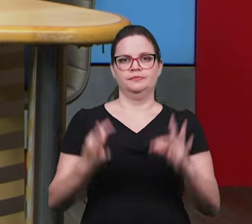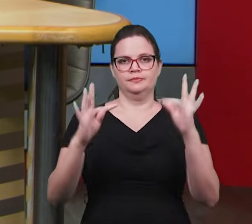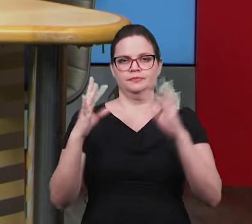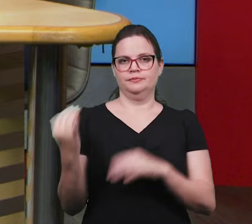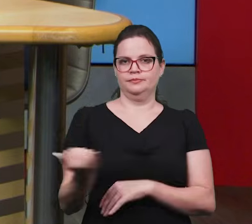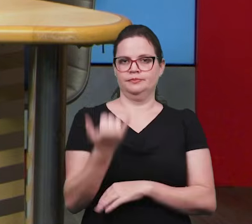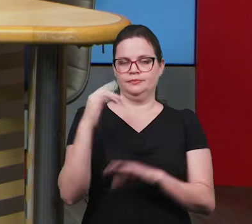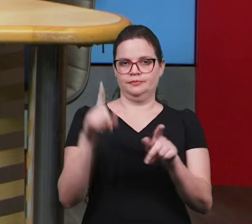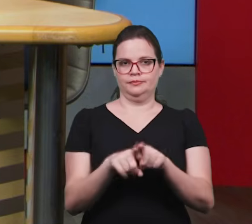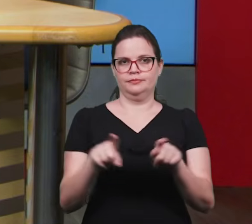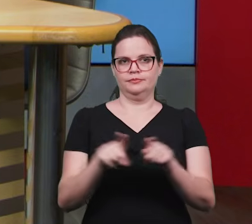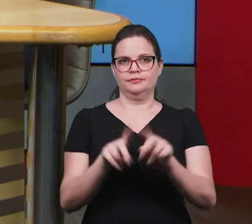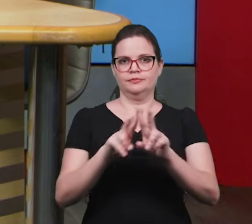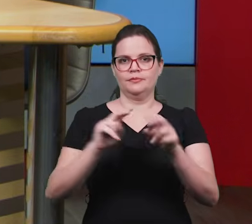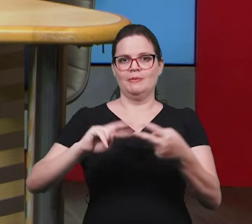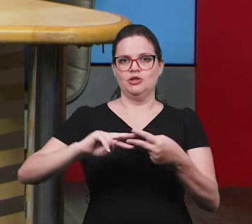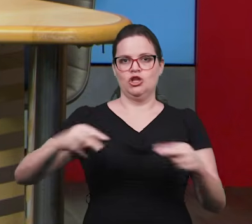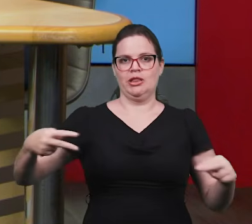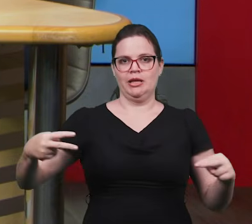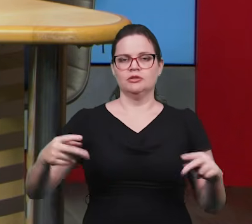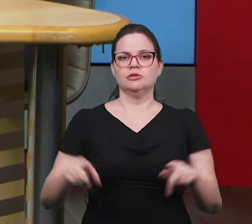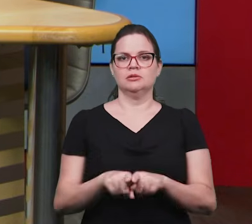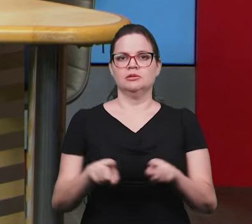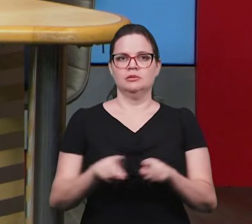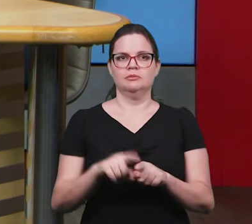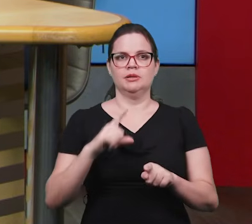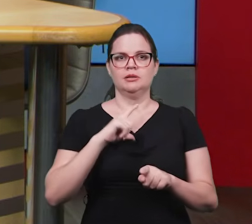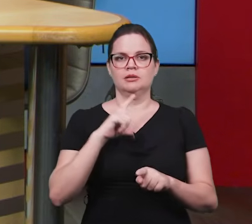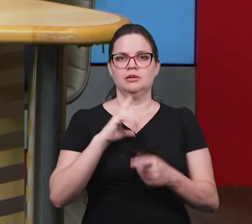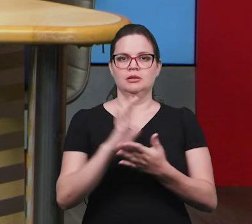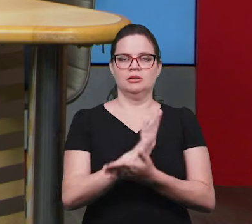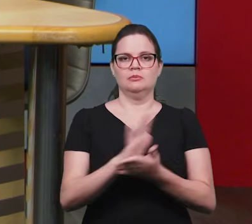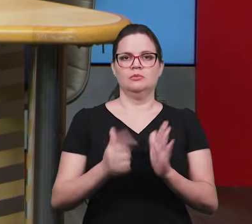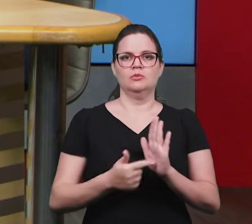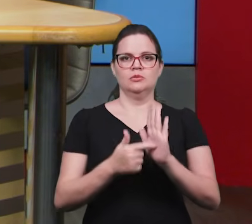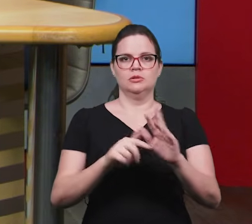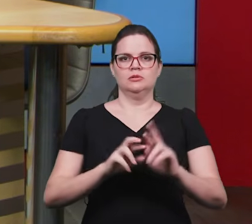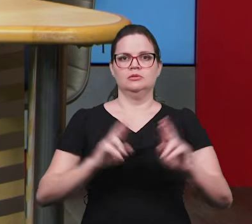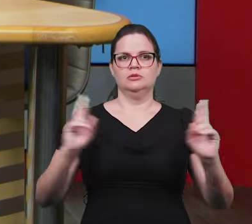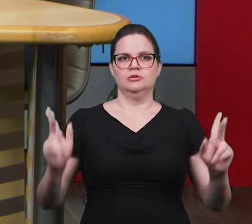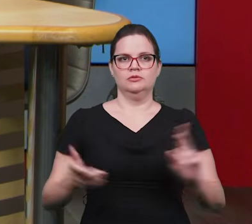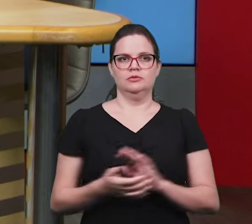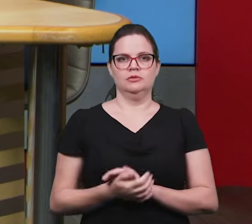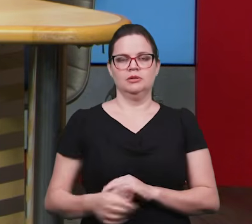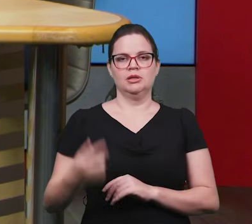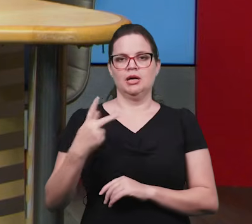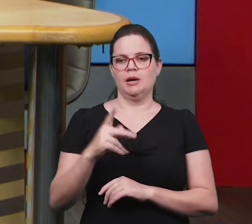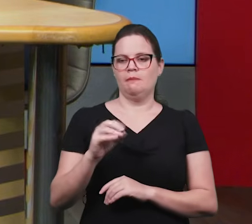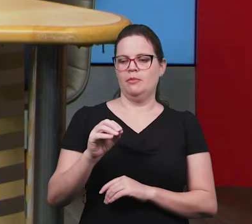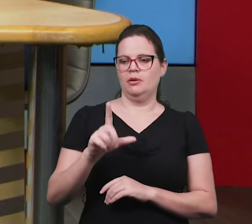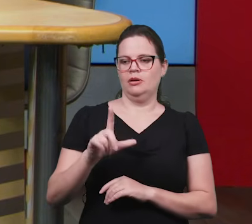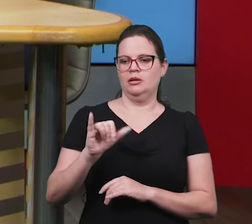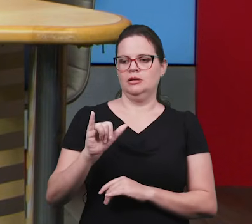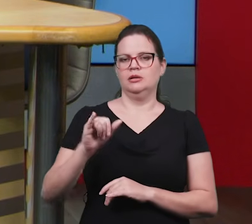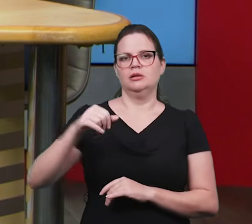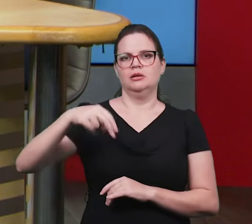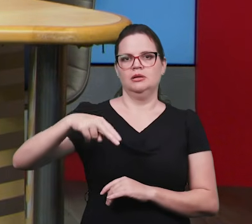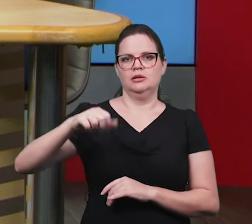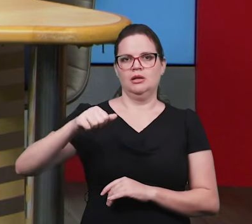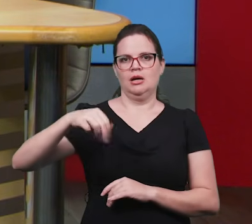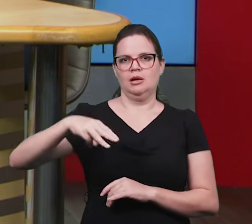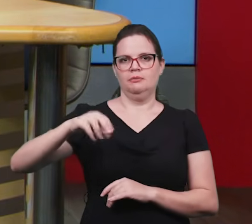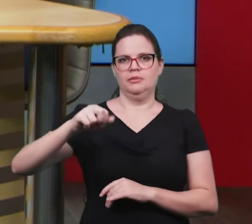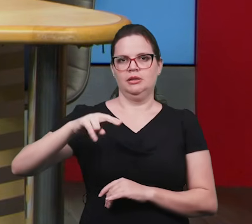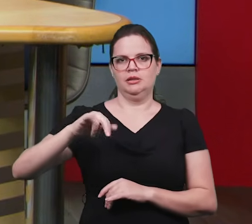é a engenharia genética, que também está mudando alguns paradigmas. É uma questão da polilaminina, que pode também